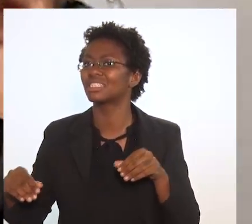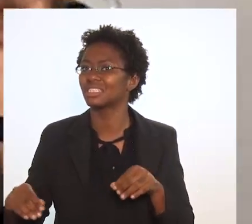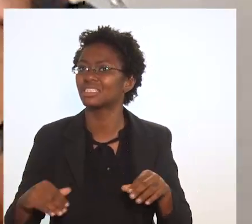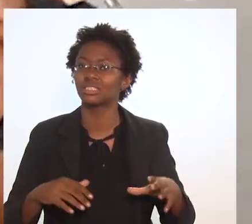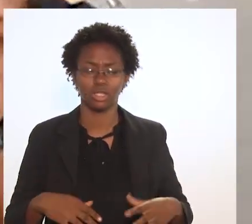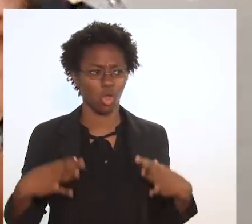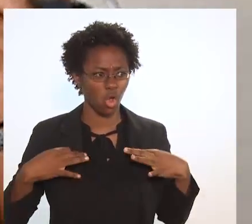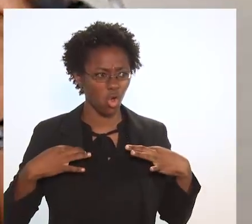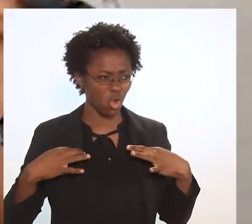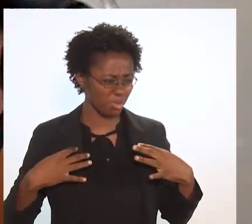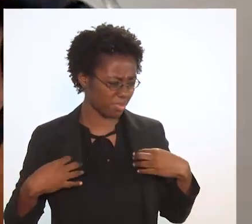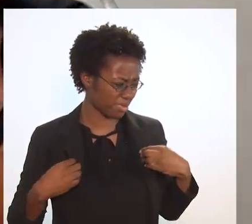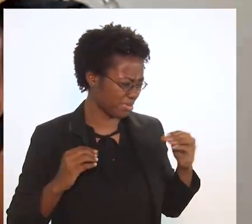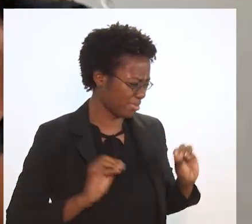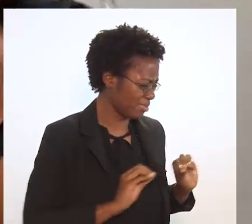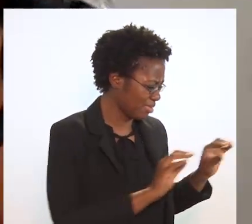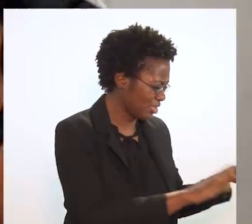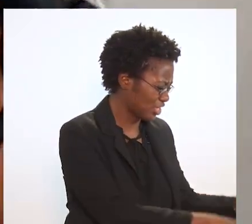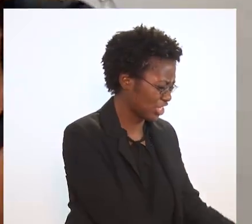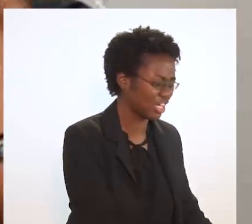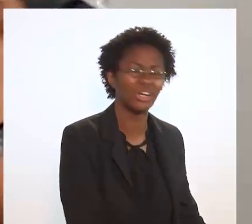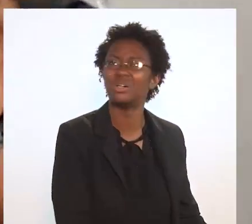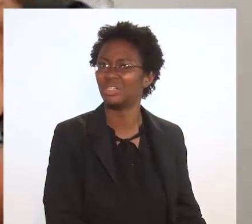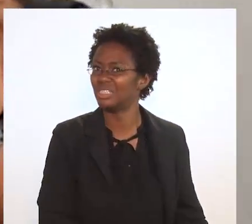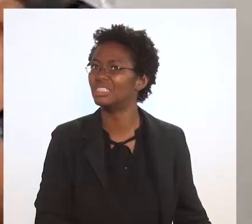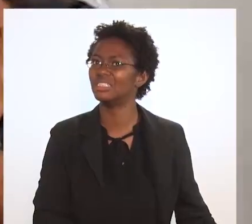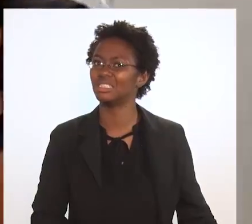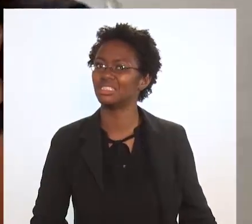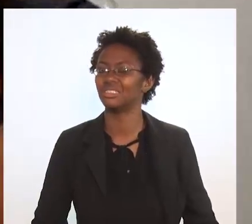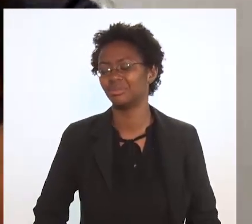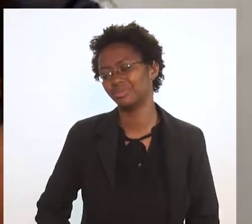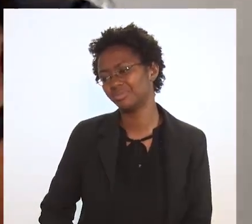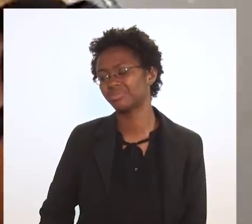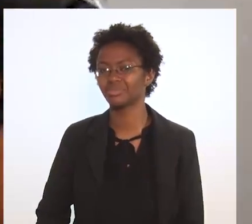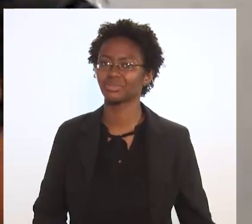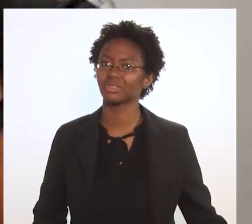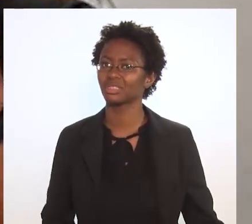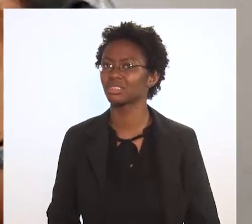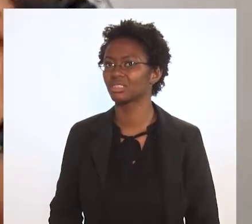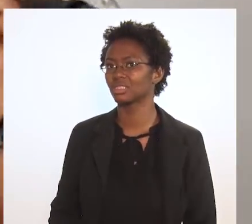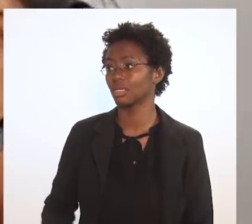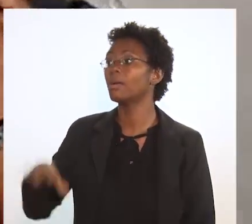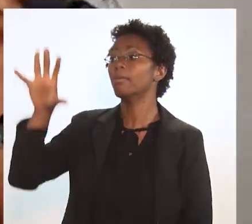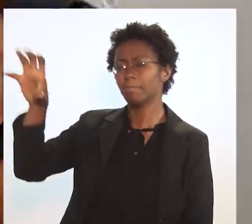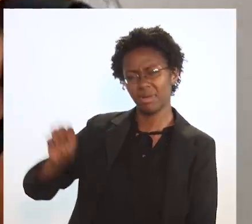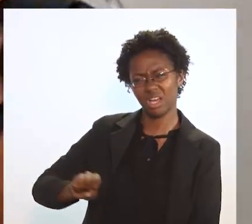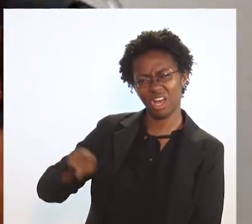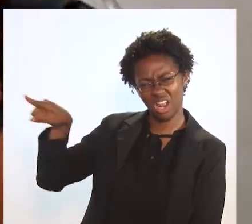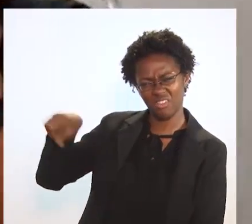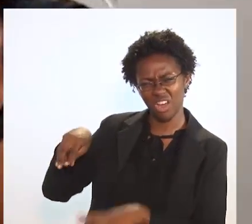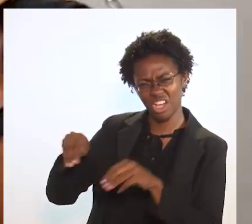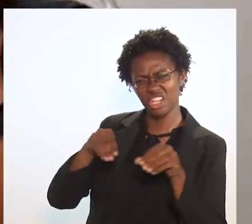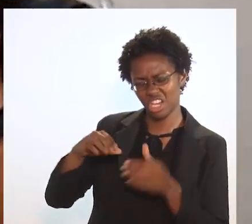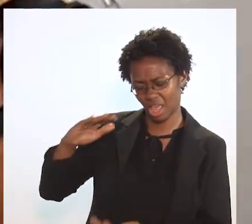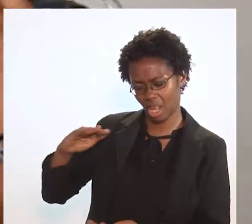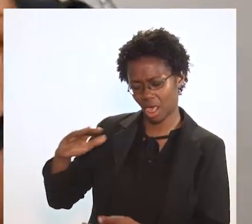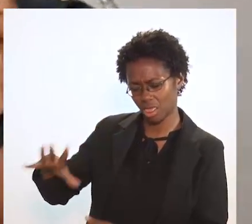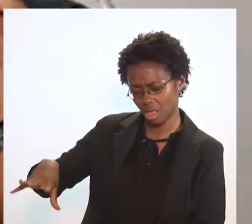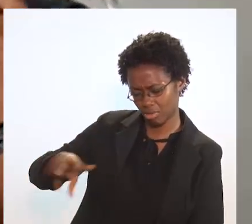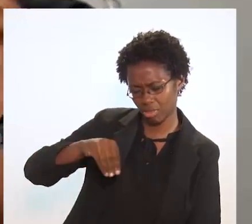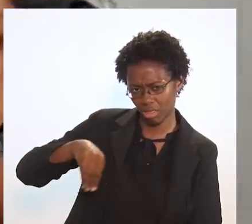se tiver com roupa, põe no chão, põe no chão, pega a lata de guarda-farinha